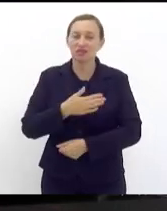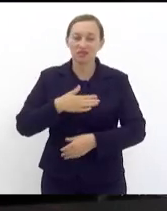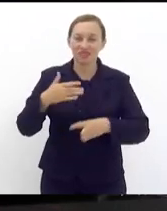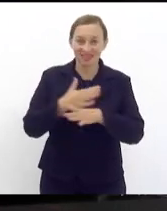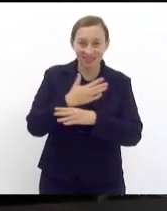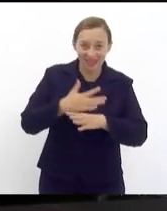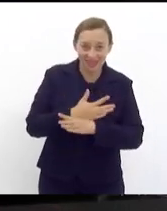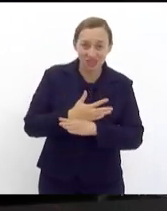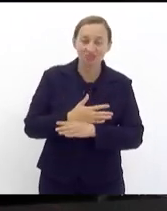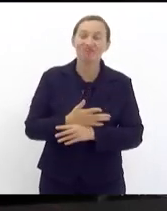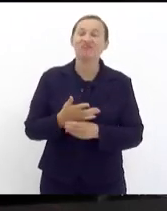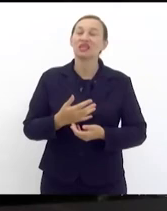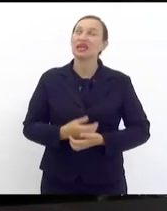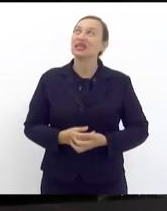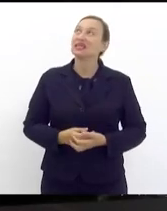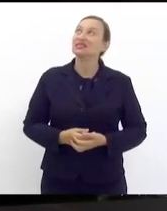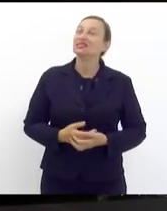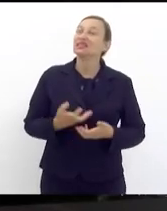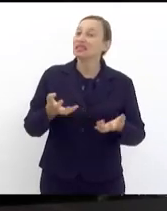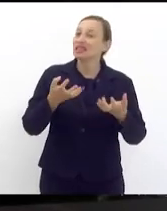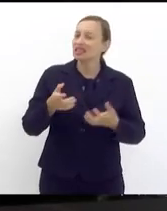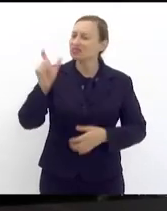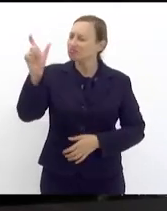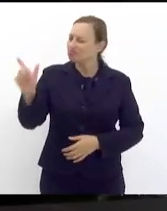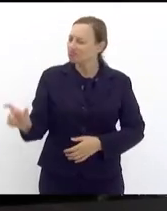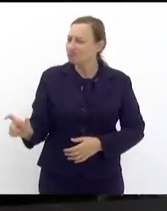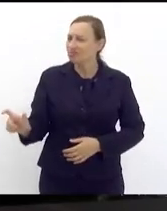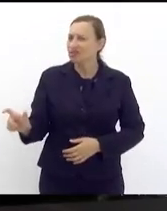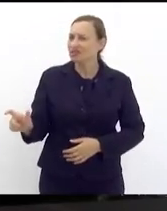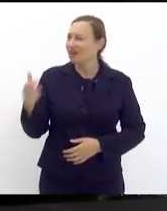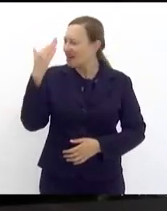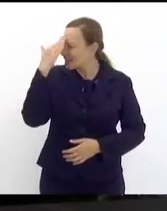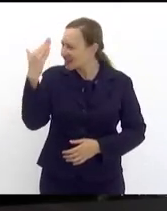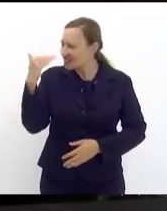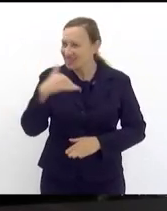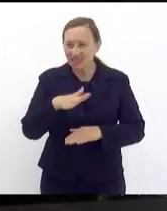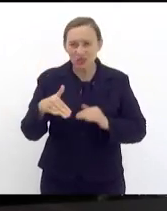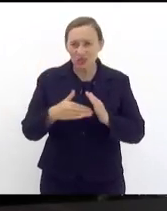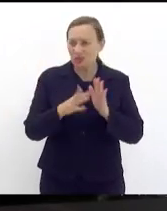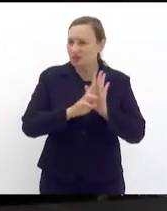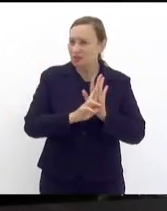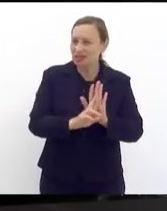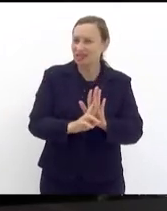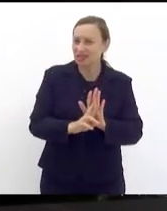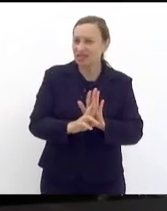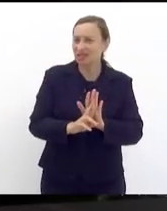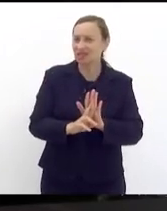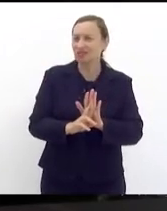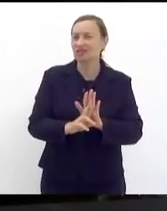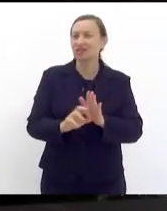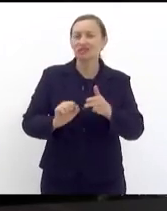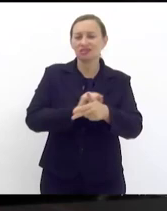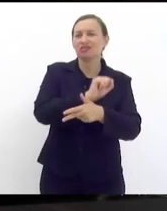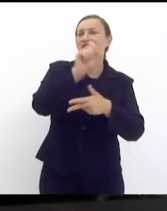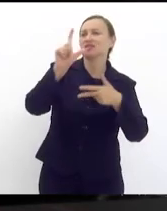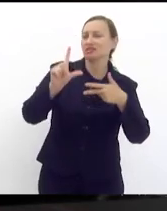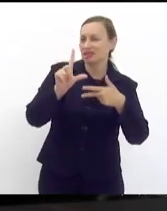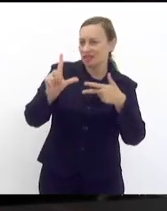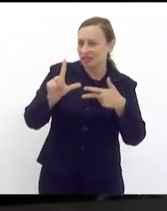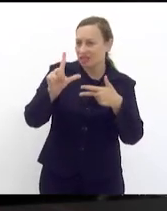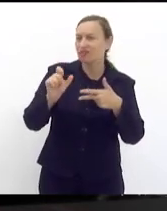Queria, na sua pessoa, agradecer a todos os representantes do Legislativo, do Executivo aqui essa